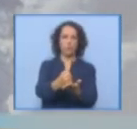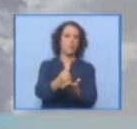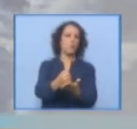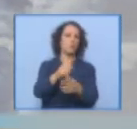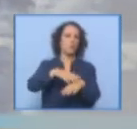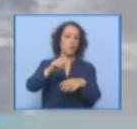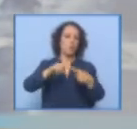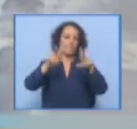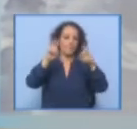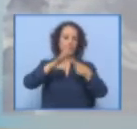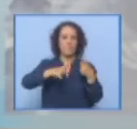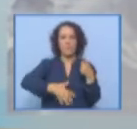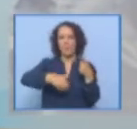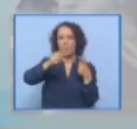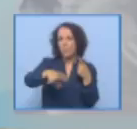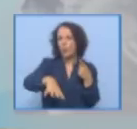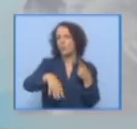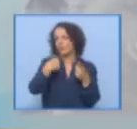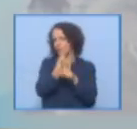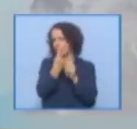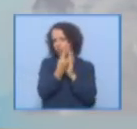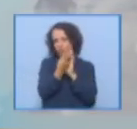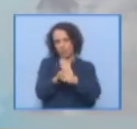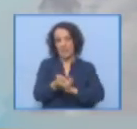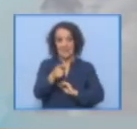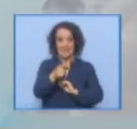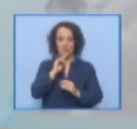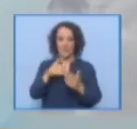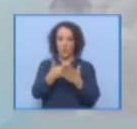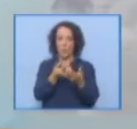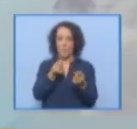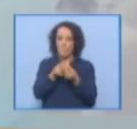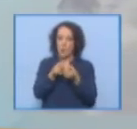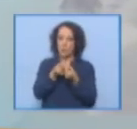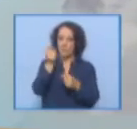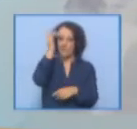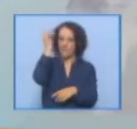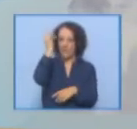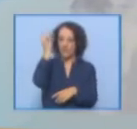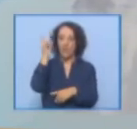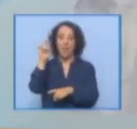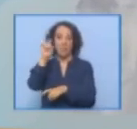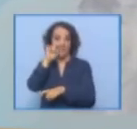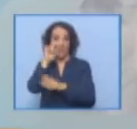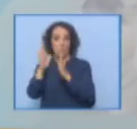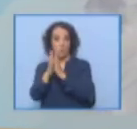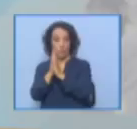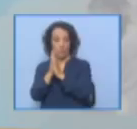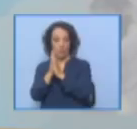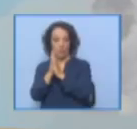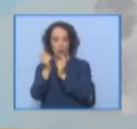o aborto, enfim, criou aí uma proximidade fácil entre defensores da Igreja Católica de